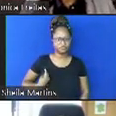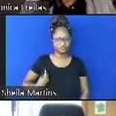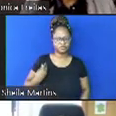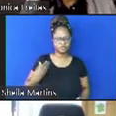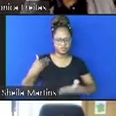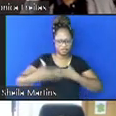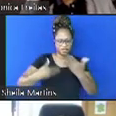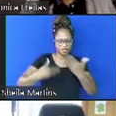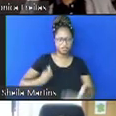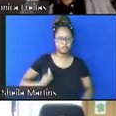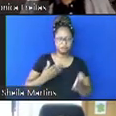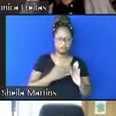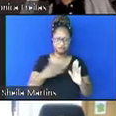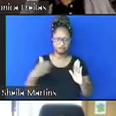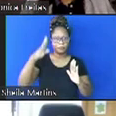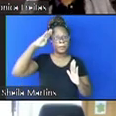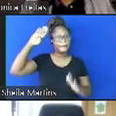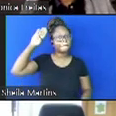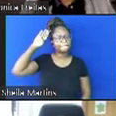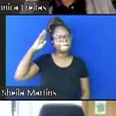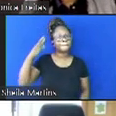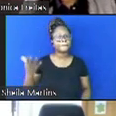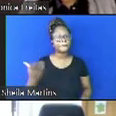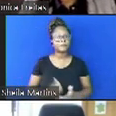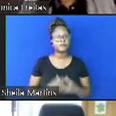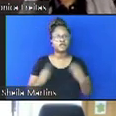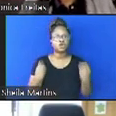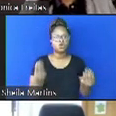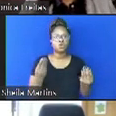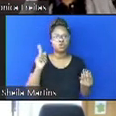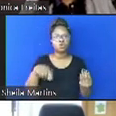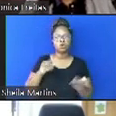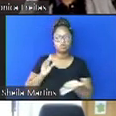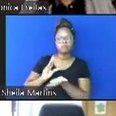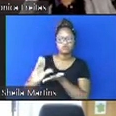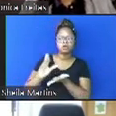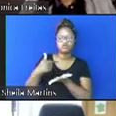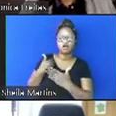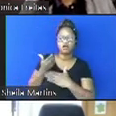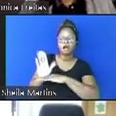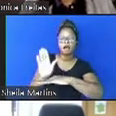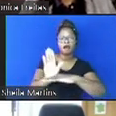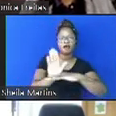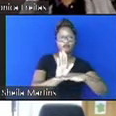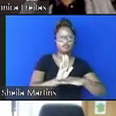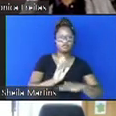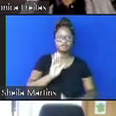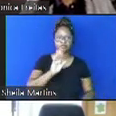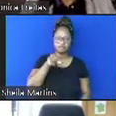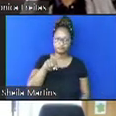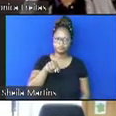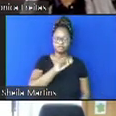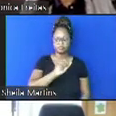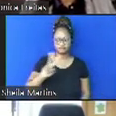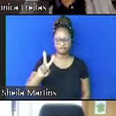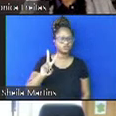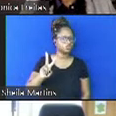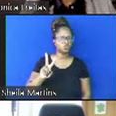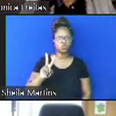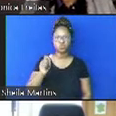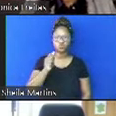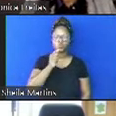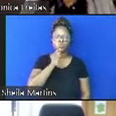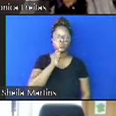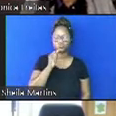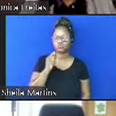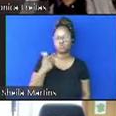acadêmica. Bom, e como seriam esses auxílios, né? Então, a Fundação ela não dá limite para a idade, né, daquele